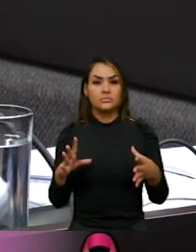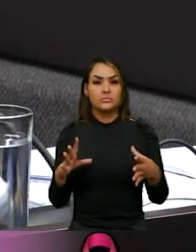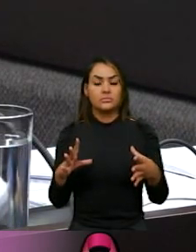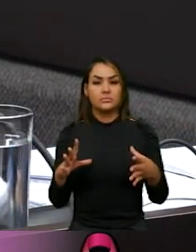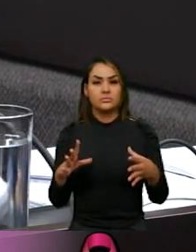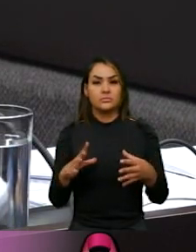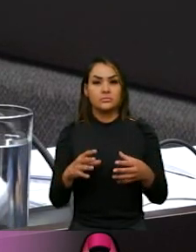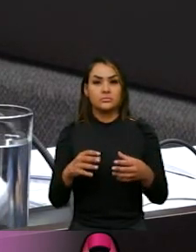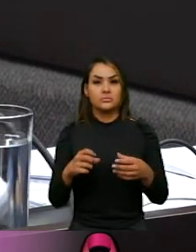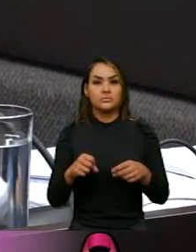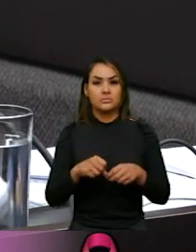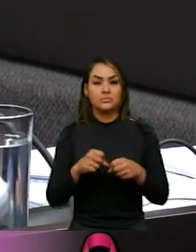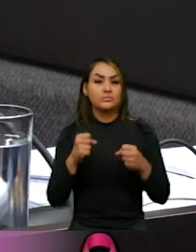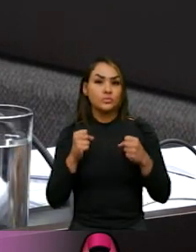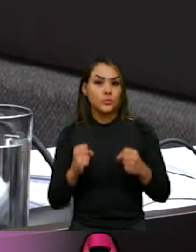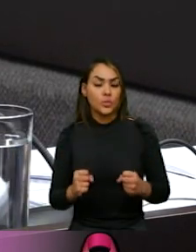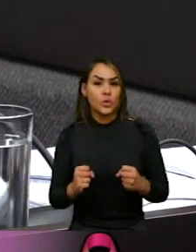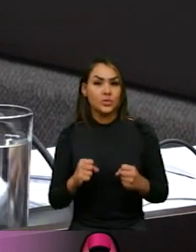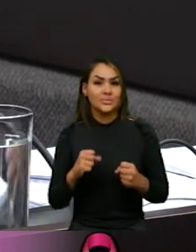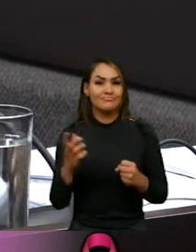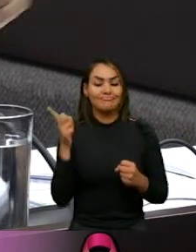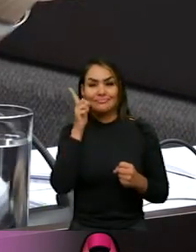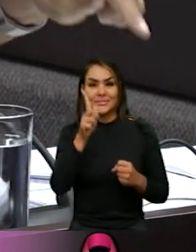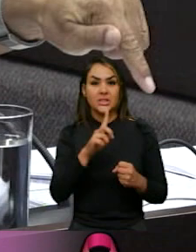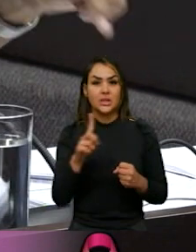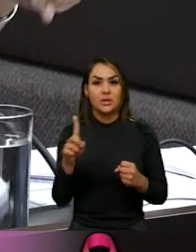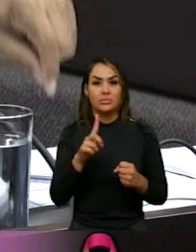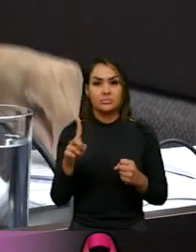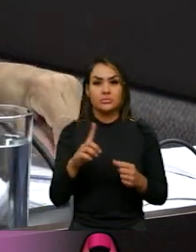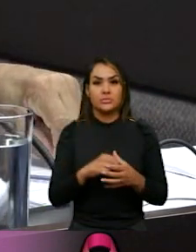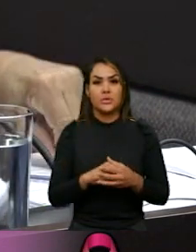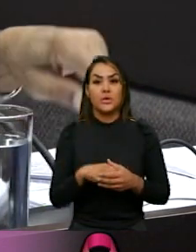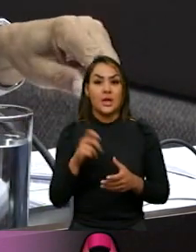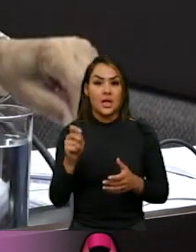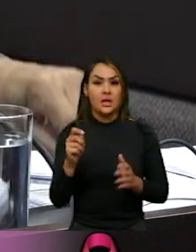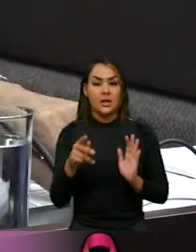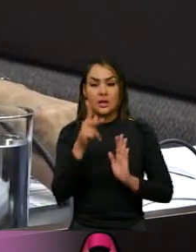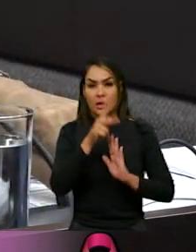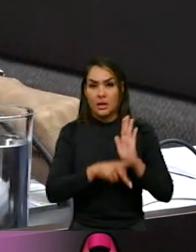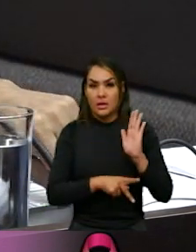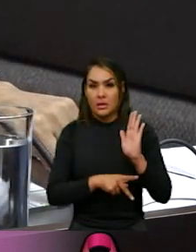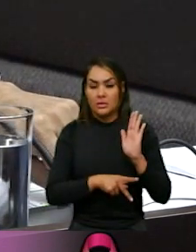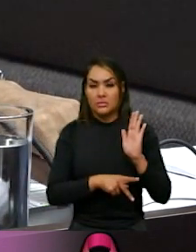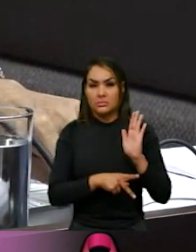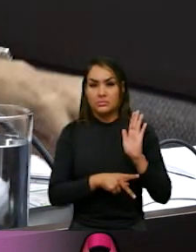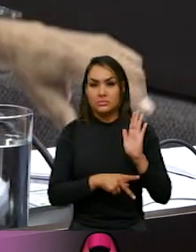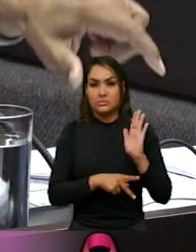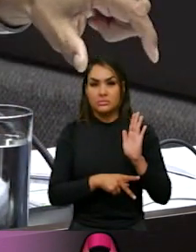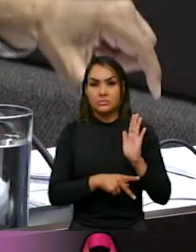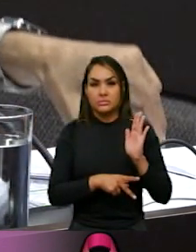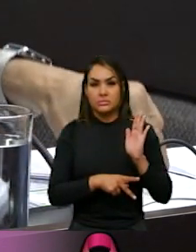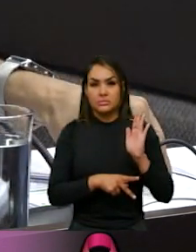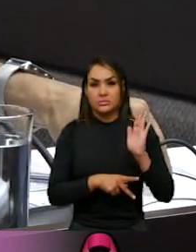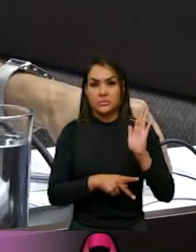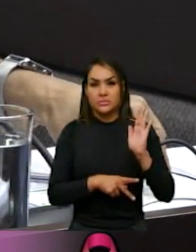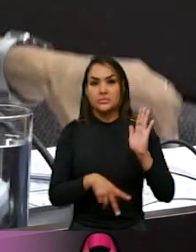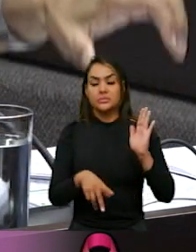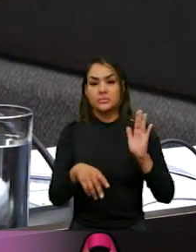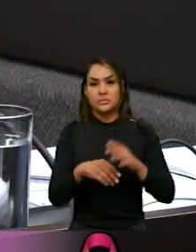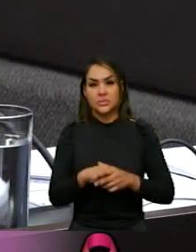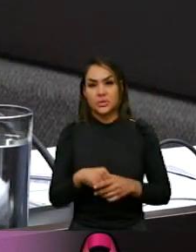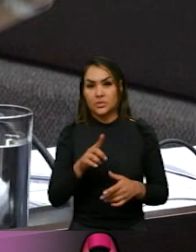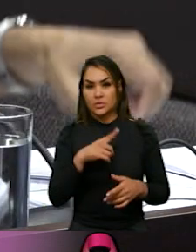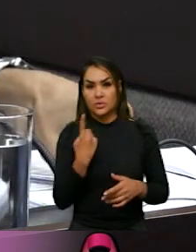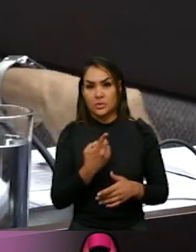já pode ser que, não, que a gente não consiga. Então, o ou que está aí significa exatamente essa, para a gente